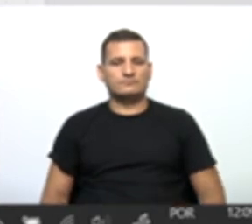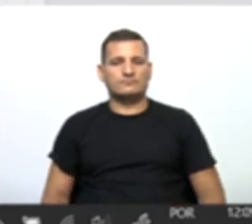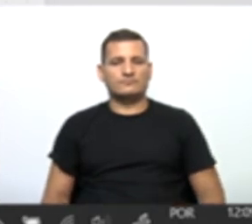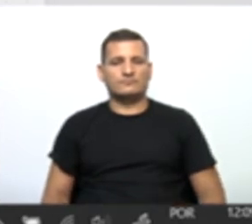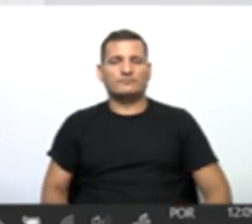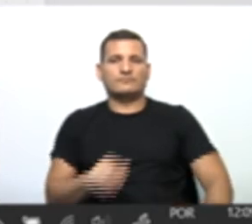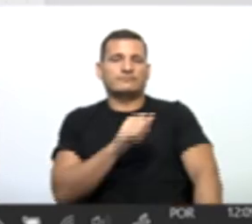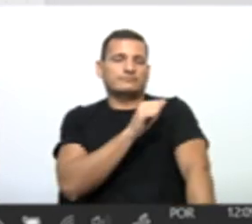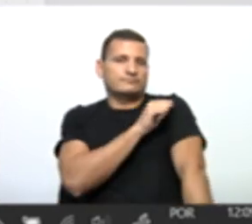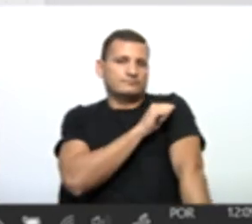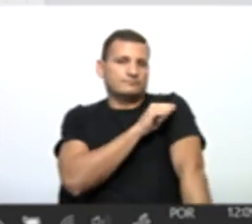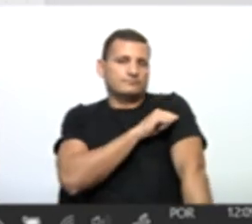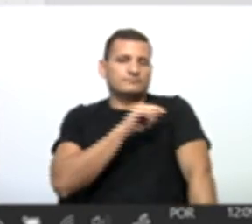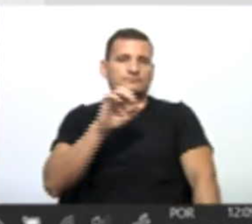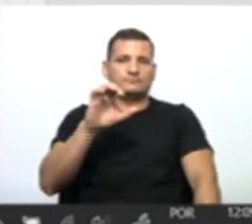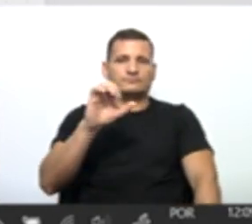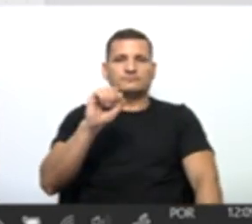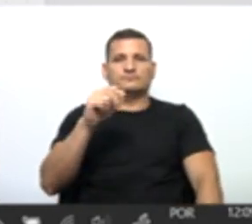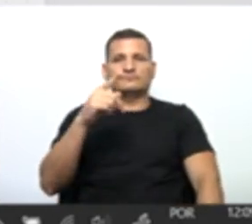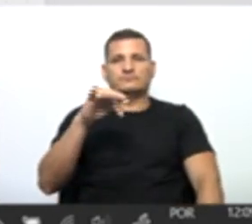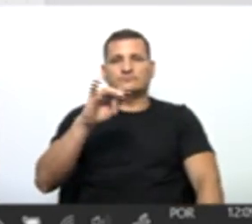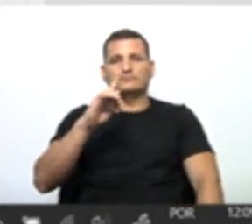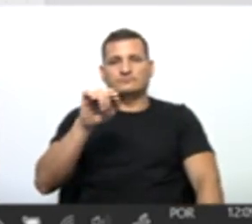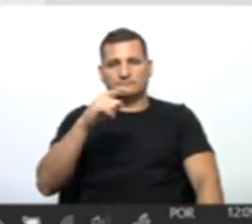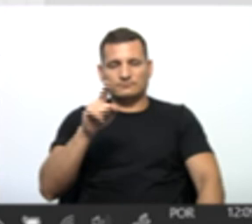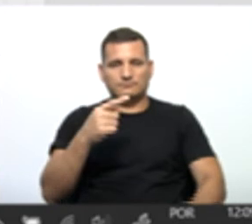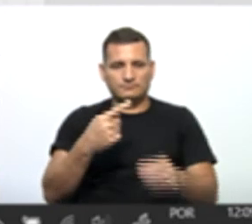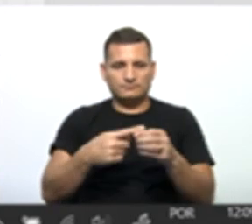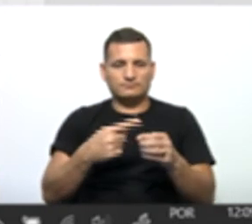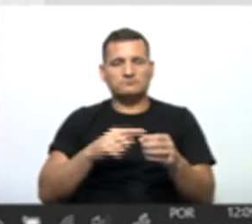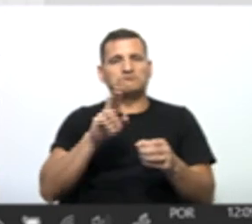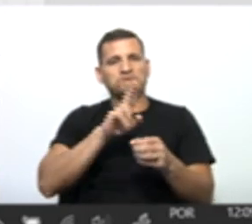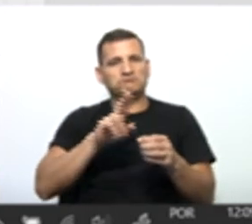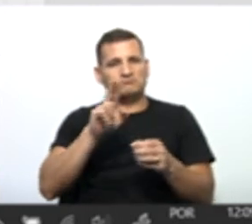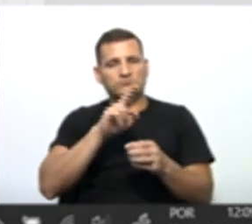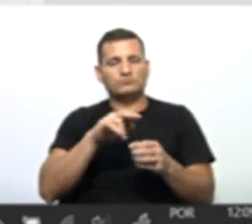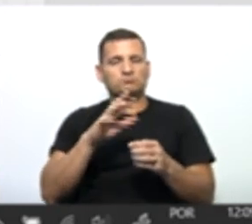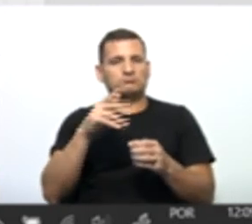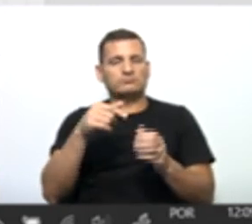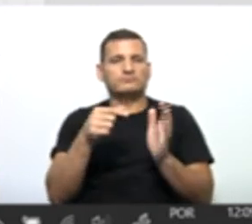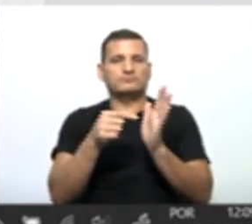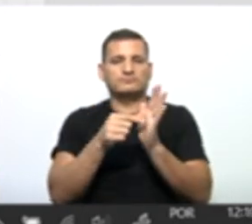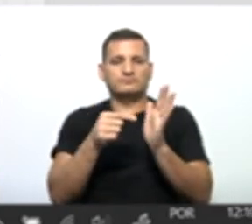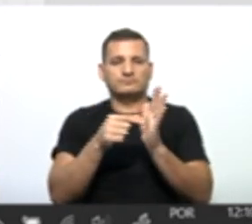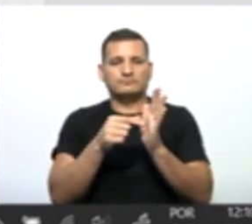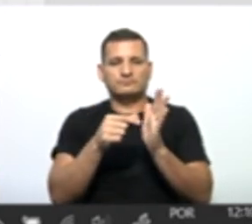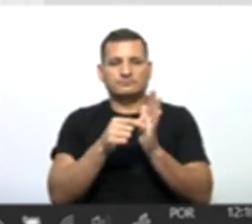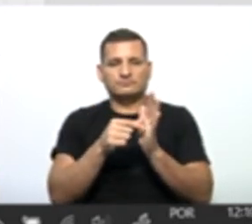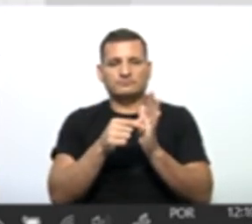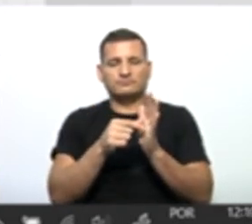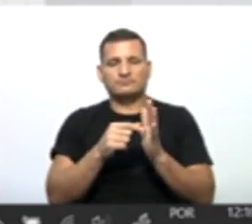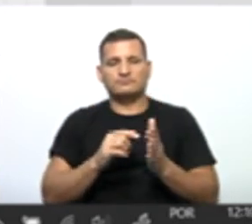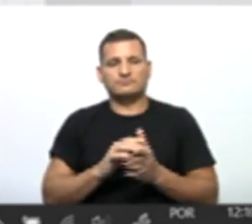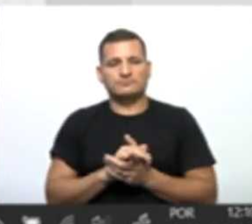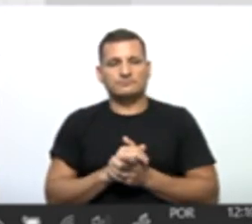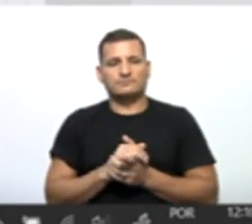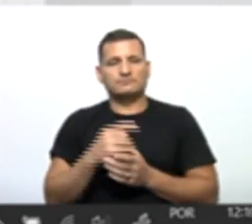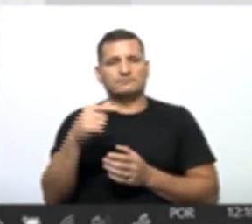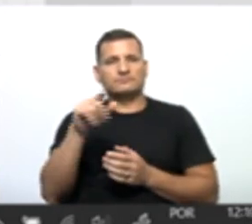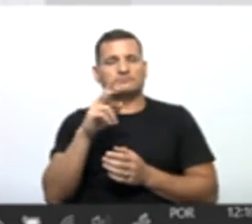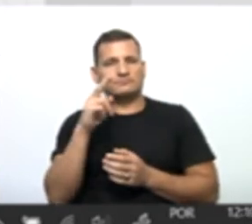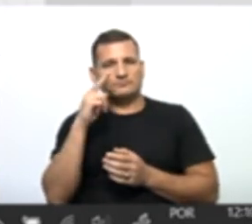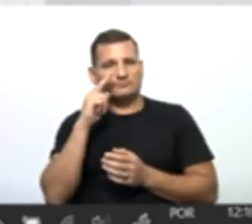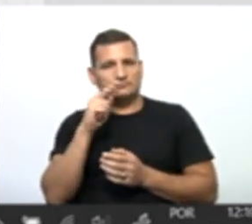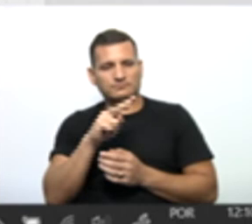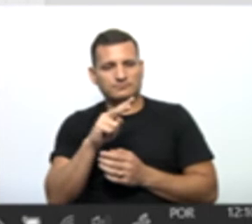Os alunos de Espigão utilizaram aí praticamente todos os recursos. Não sei se vocês observaram aqui a mudança,